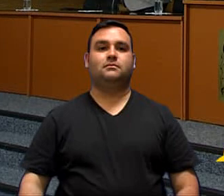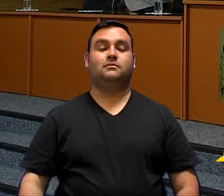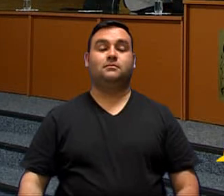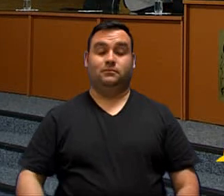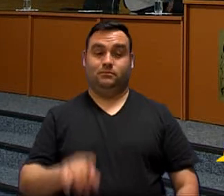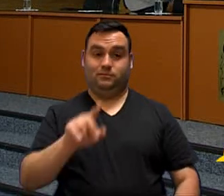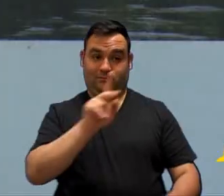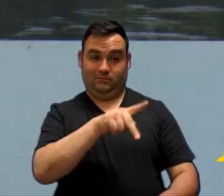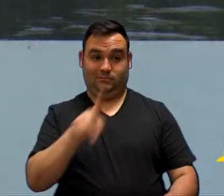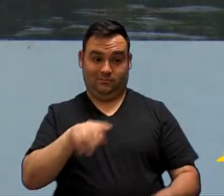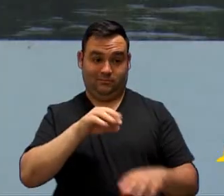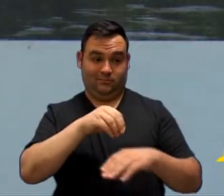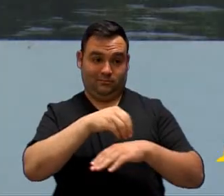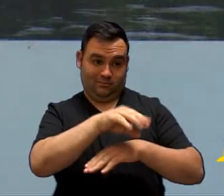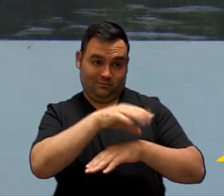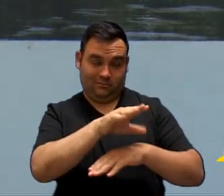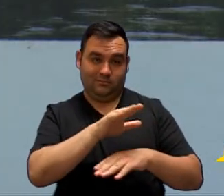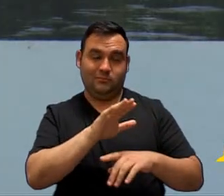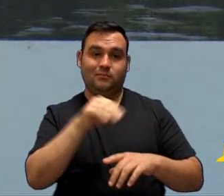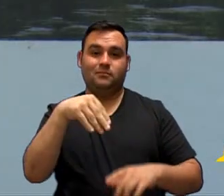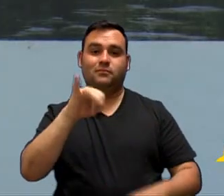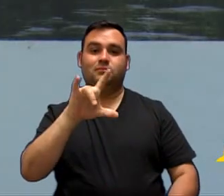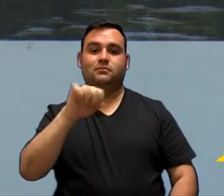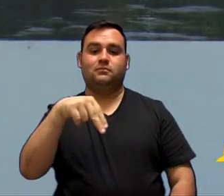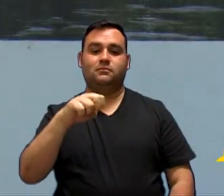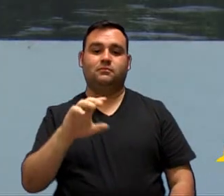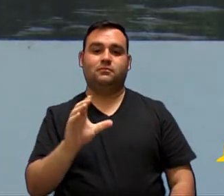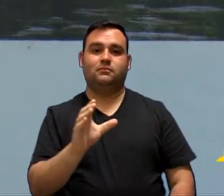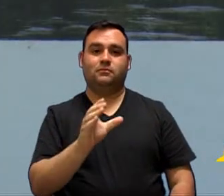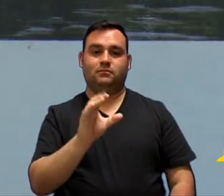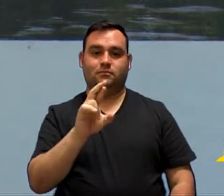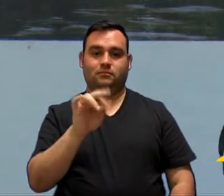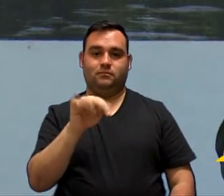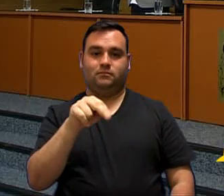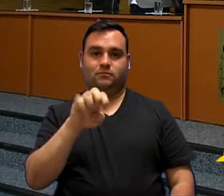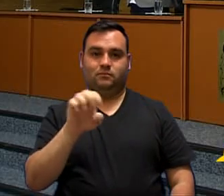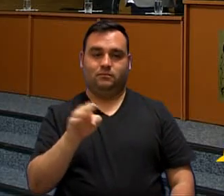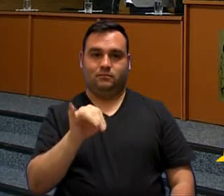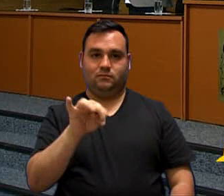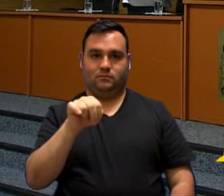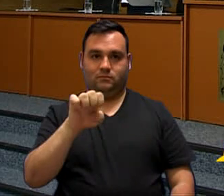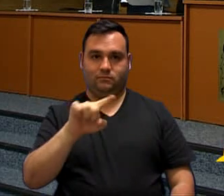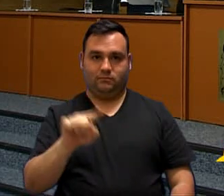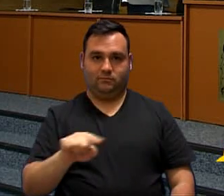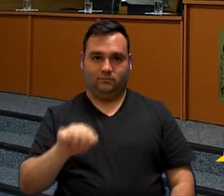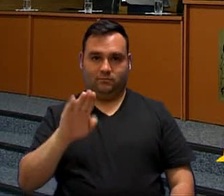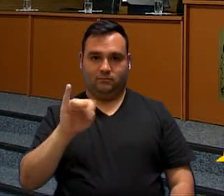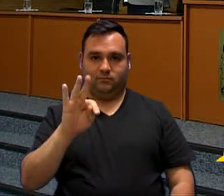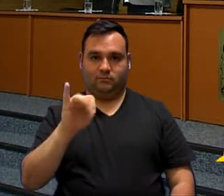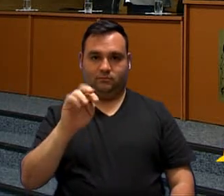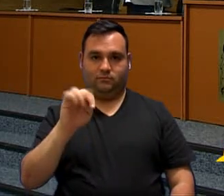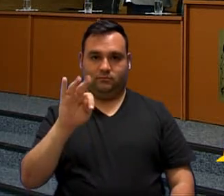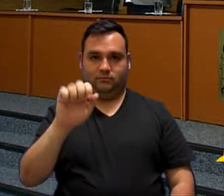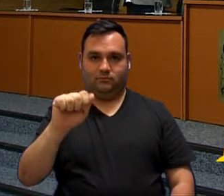E a professora orientadora Milene Cristine Martinez Batista.